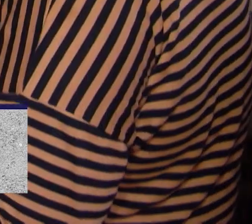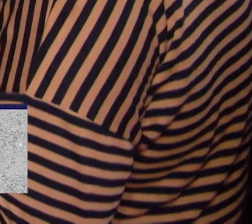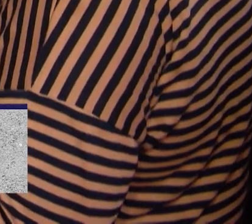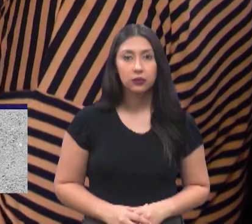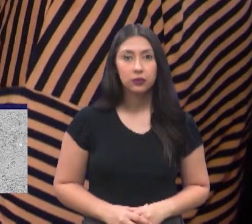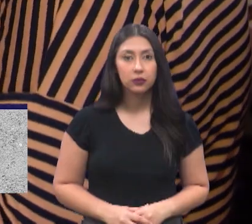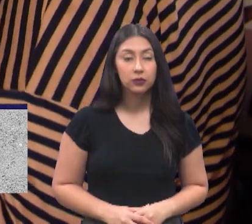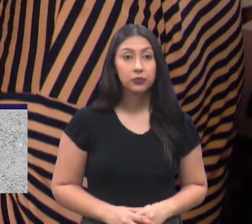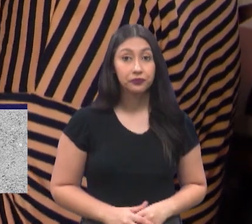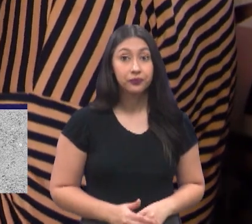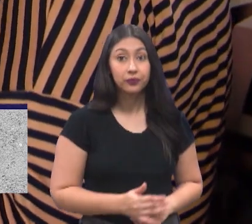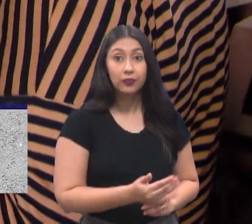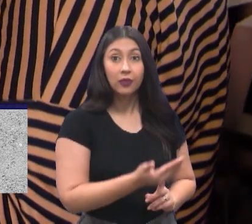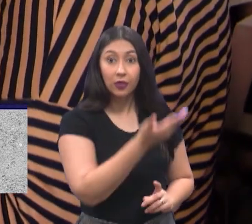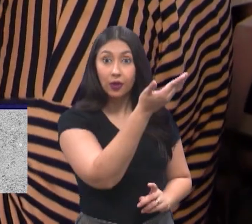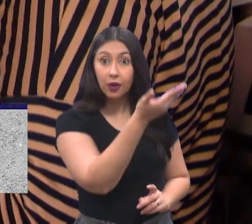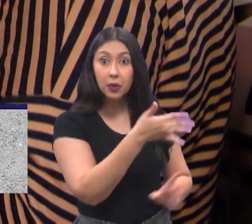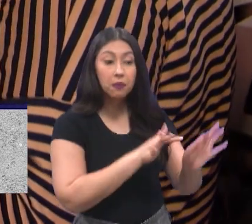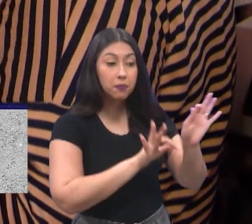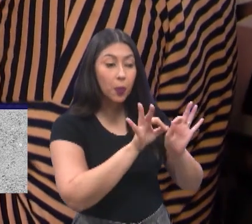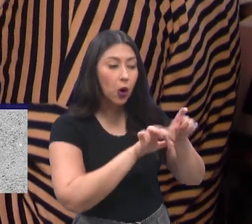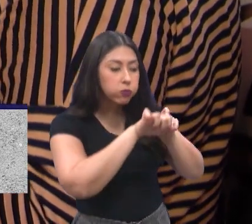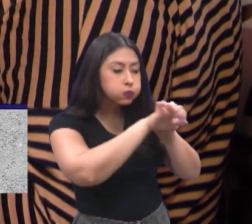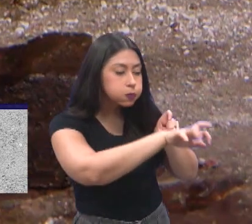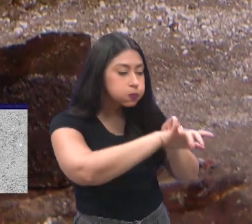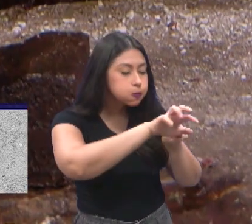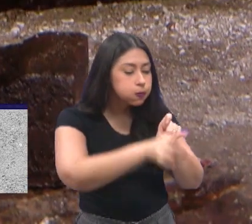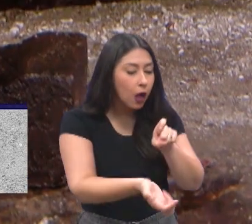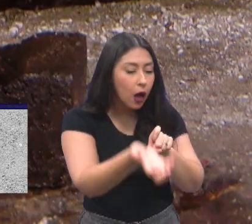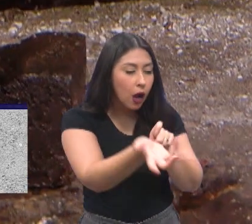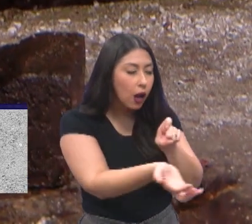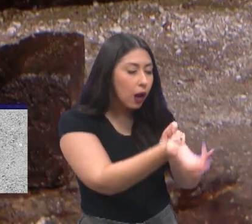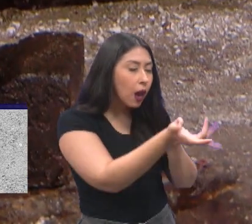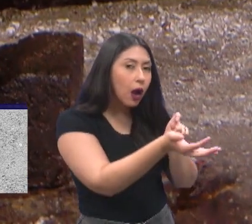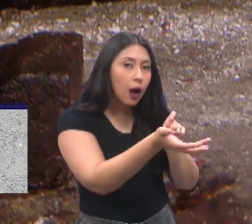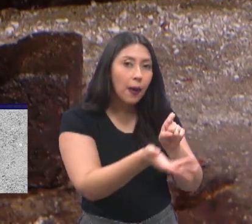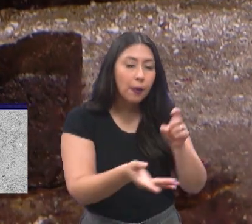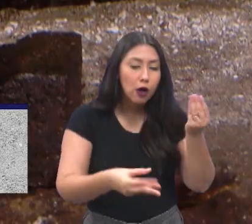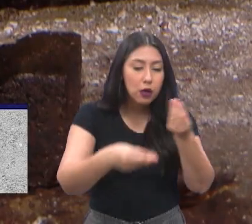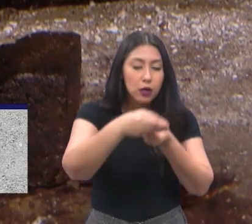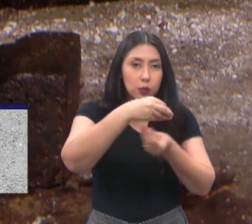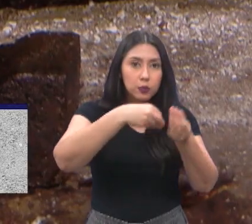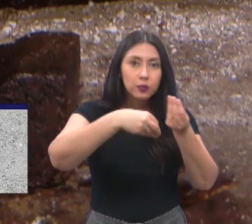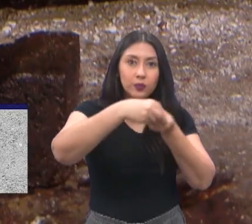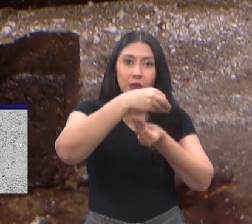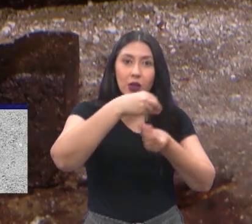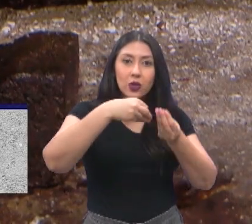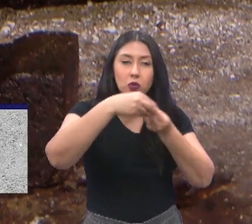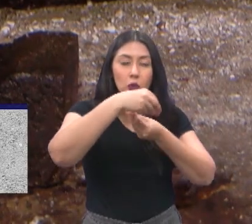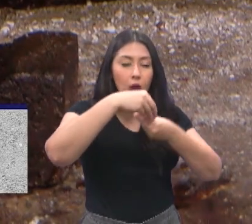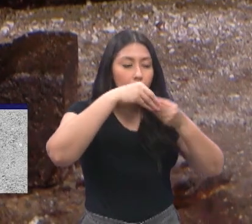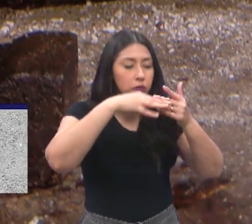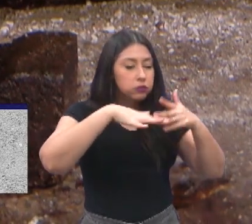A Camila guiou o fogo de forma que o cobre se misture com a prata até que se